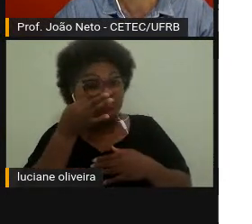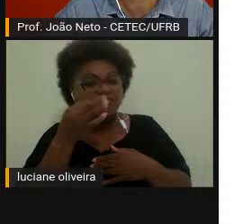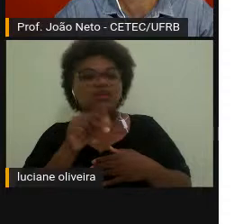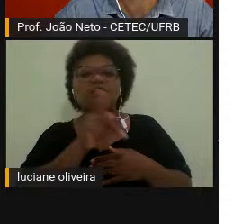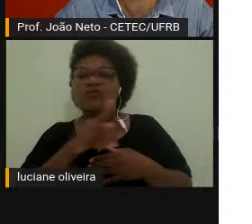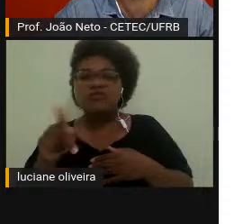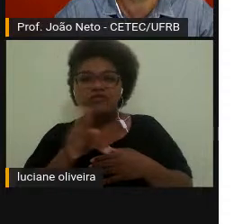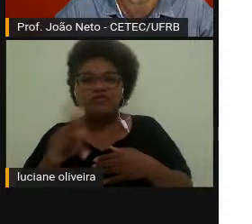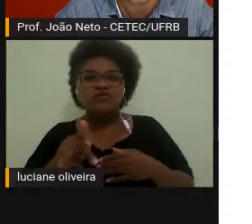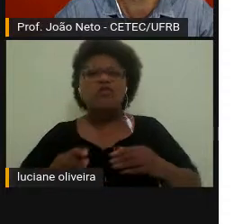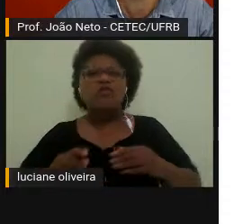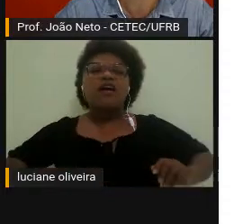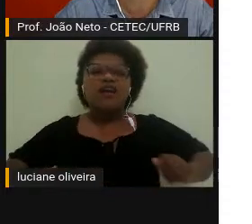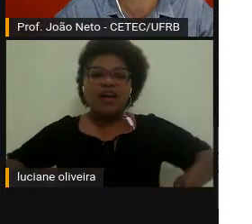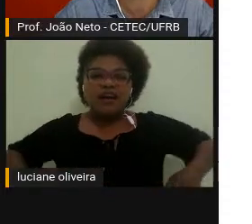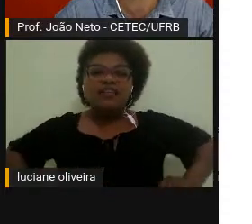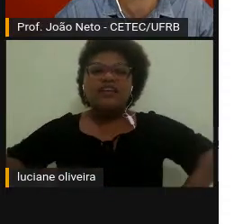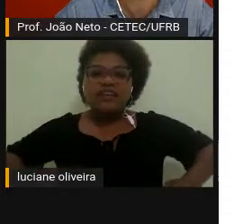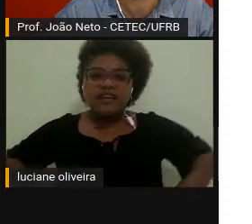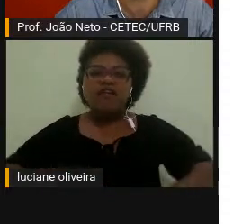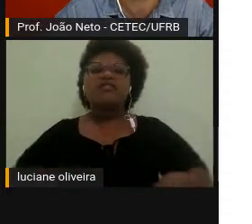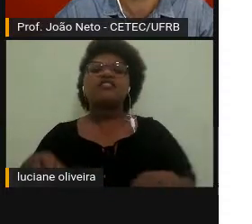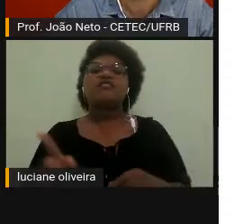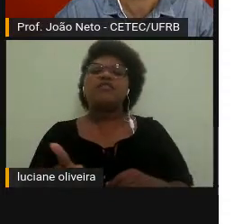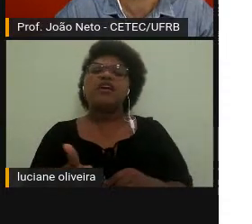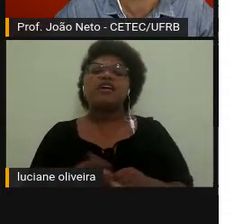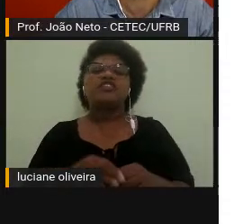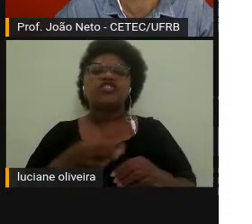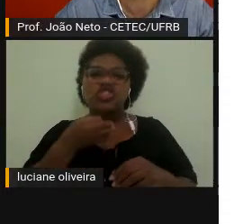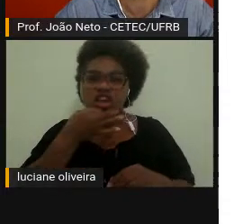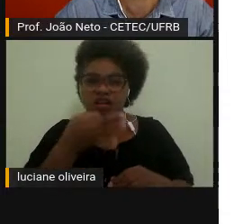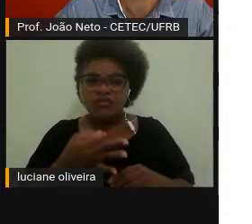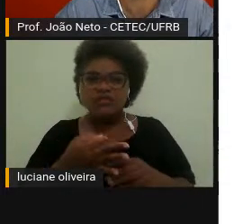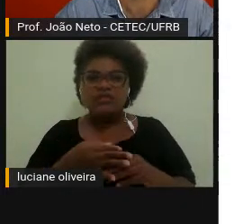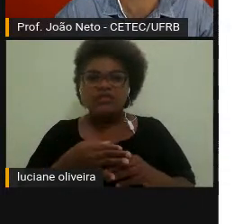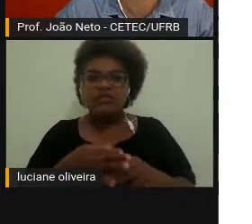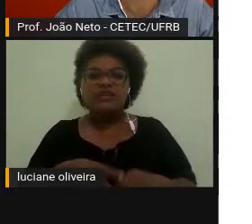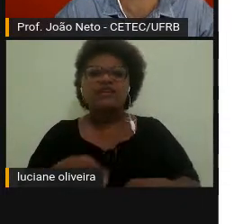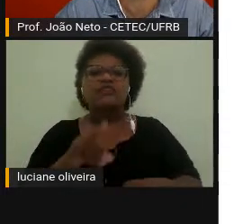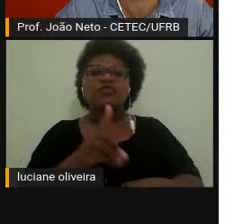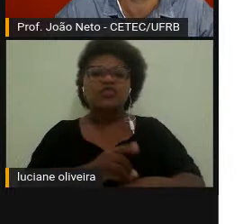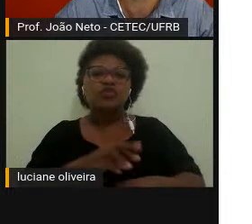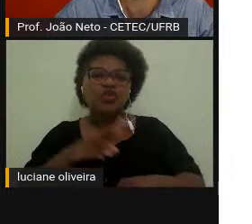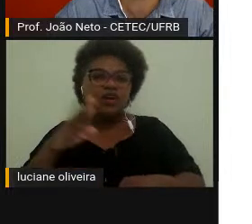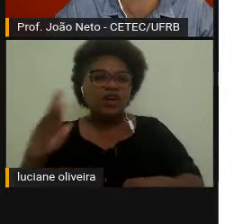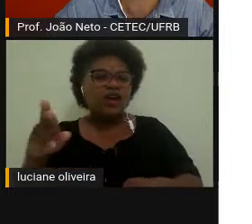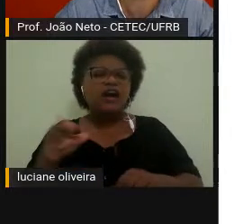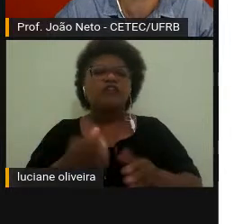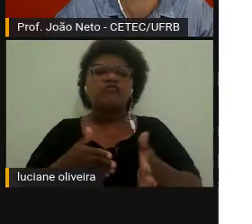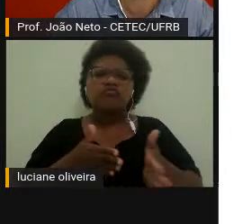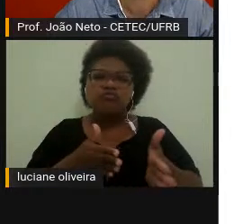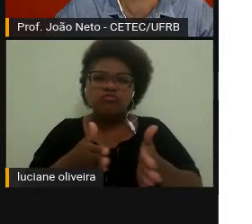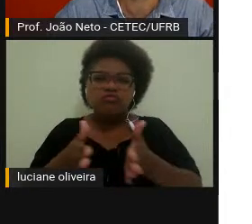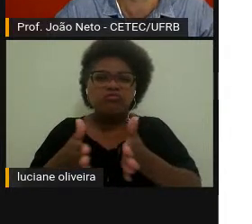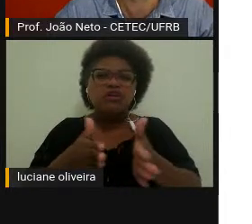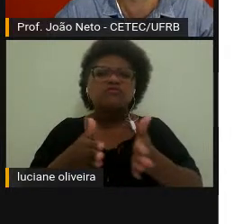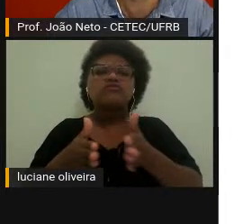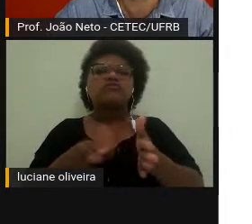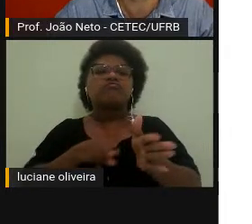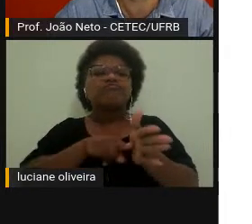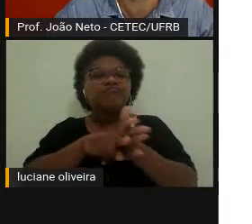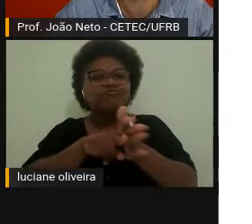e defender o seu doutorado fez todo o percurso como a pesquisadora né com graduação mestrado